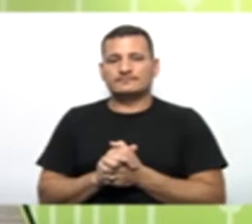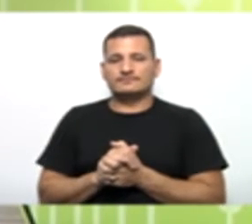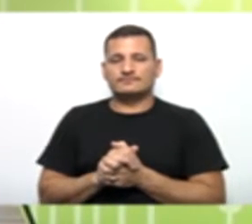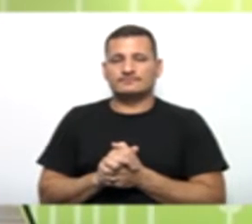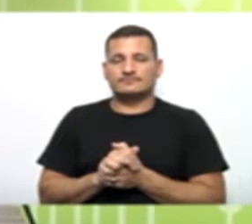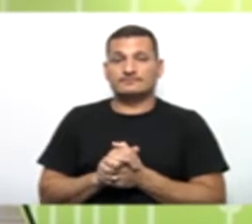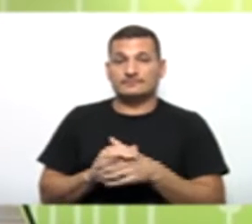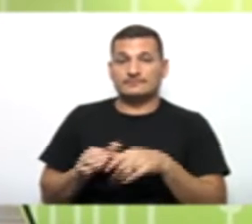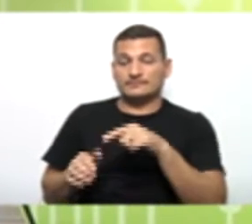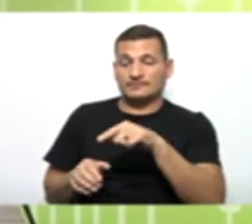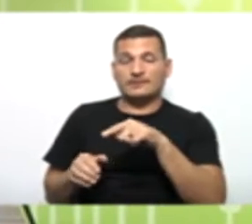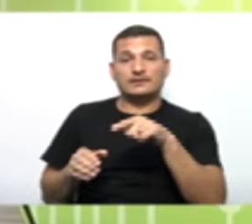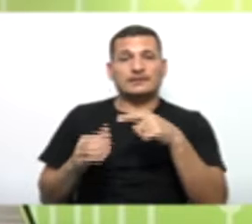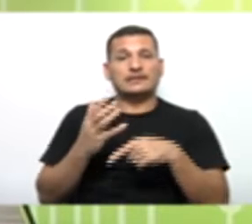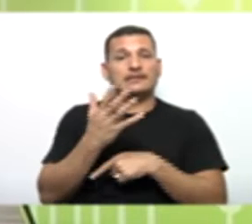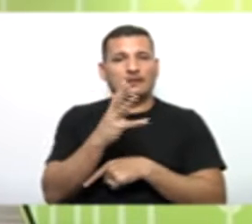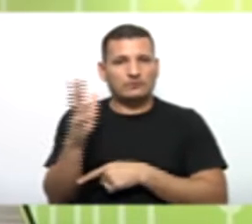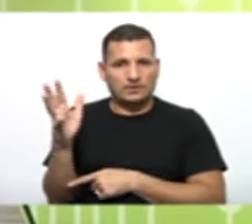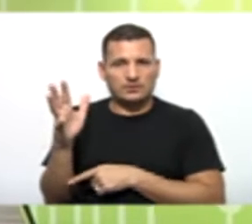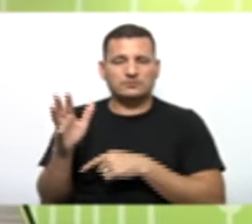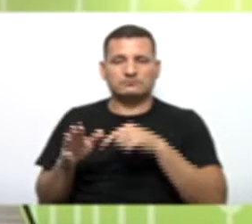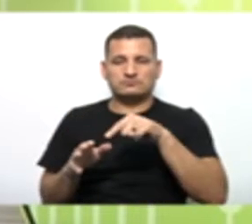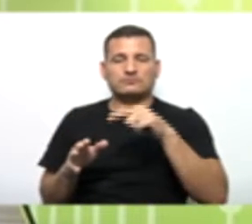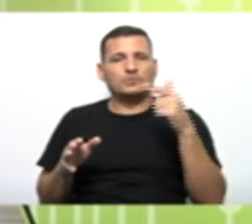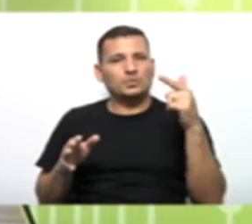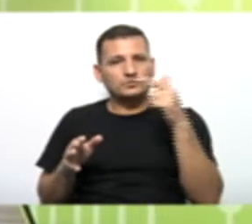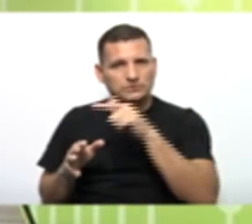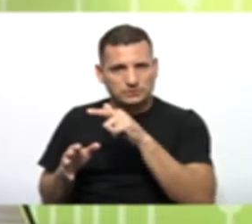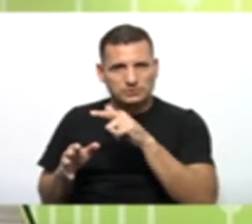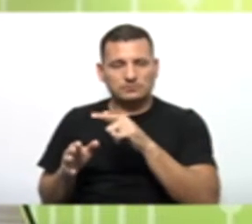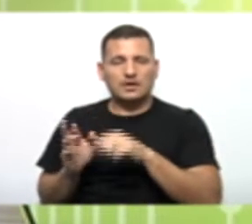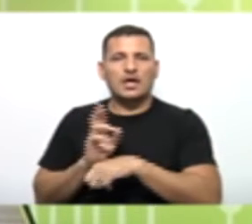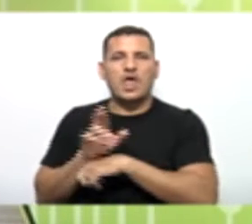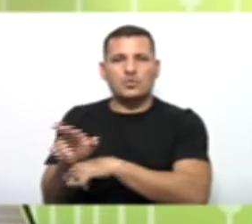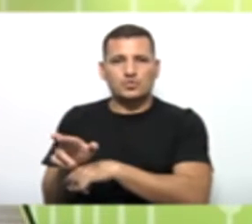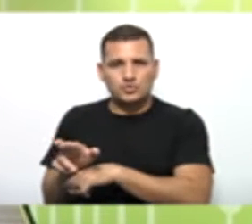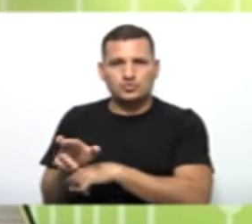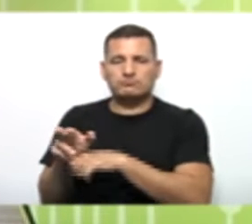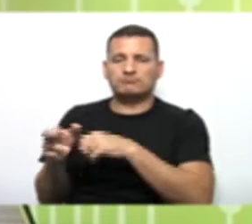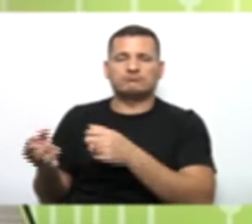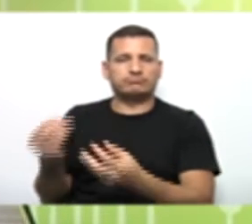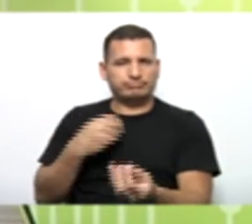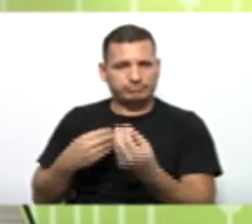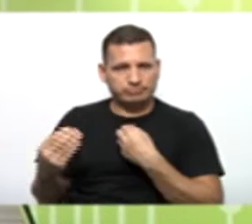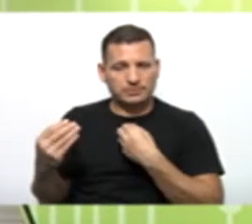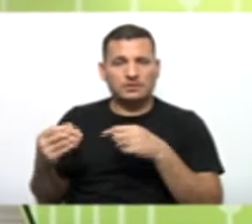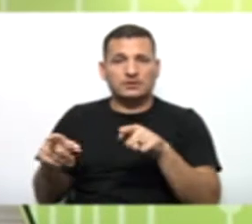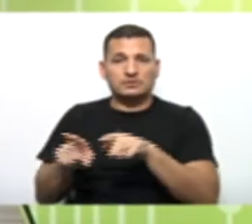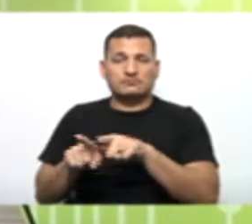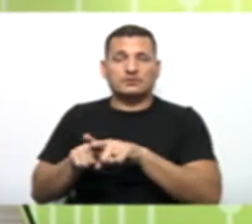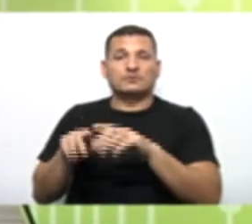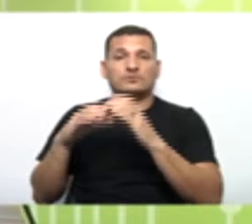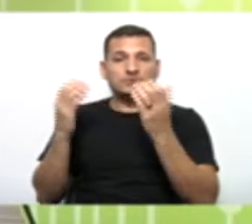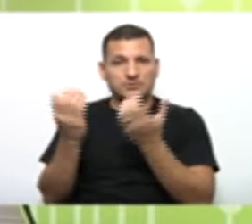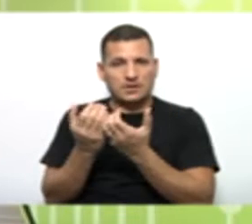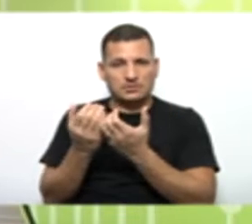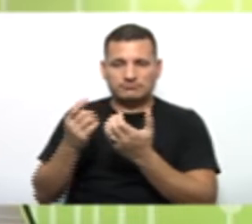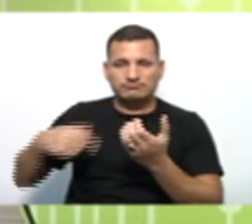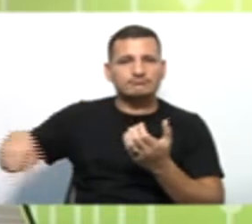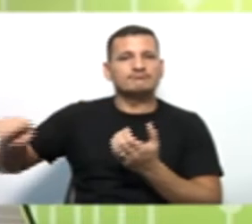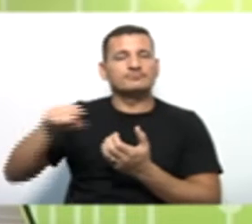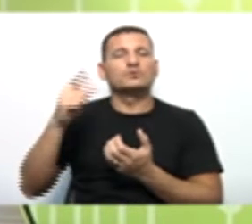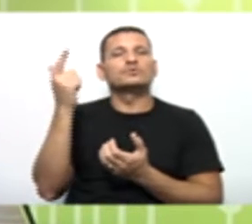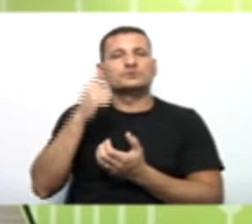permitir que a natureza consiga repor os recursos que estamos retirando, que a comunidade do entorno consiga satisfazer as suas